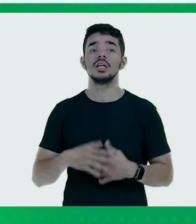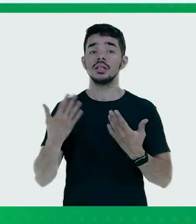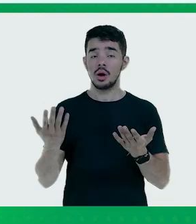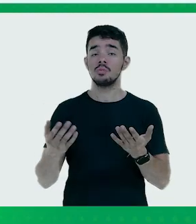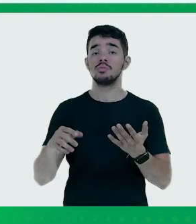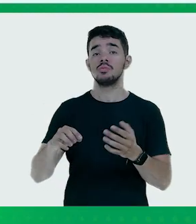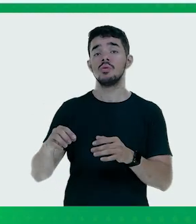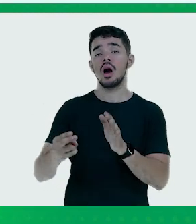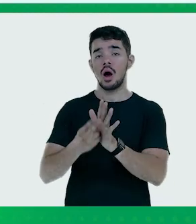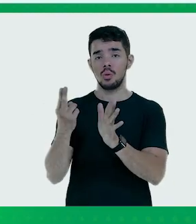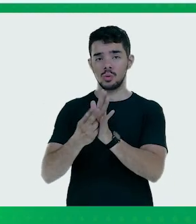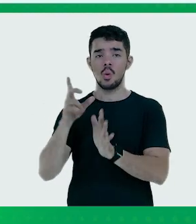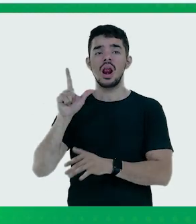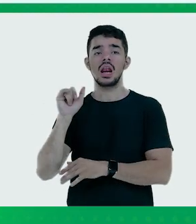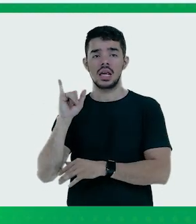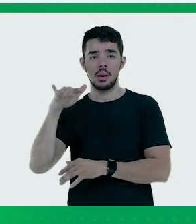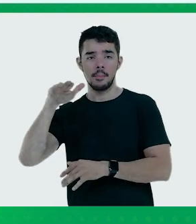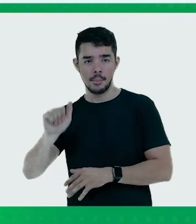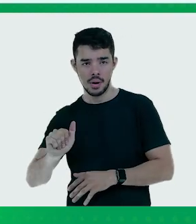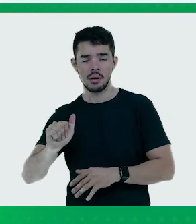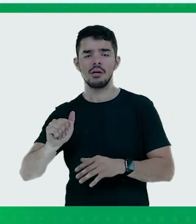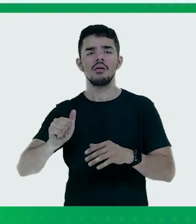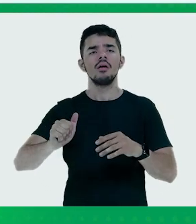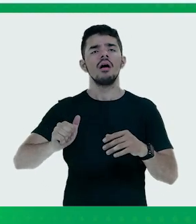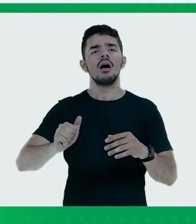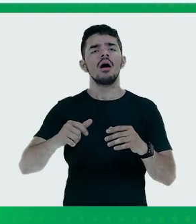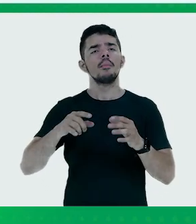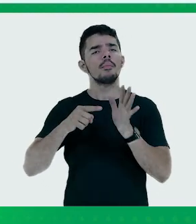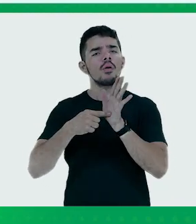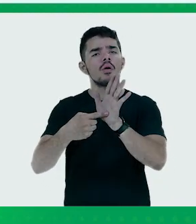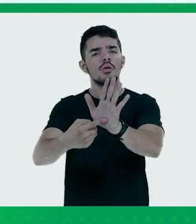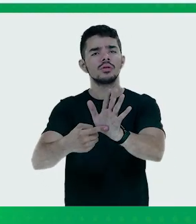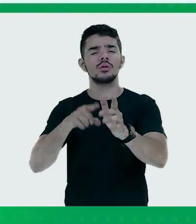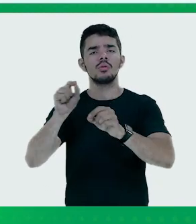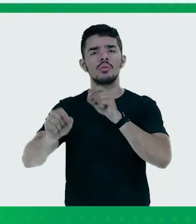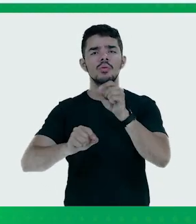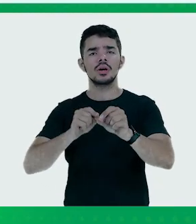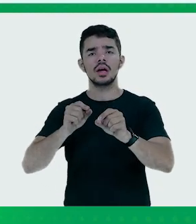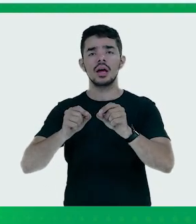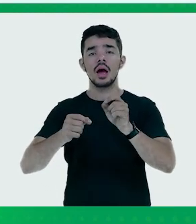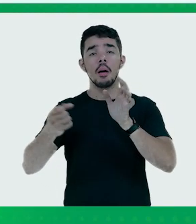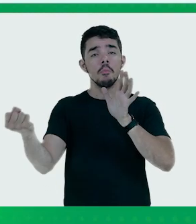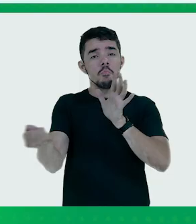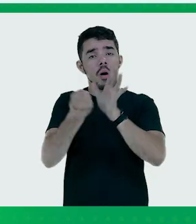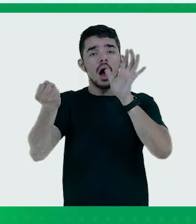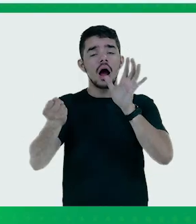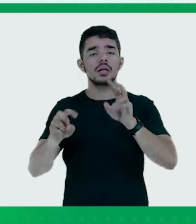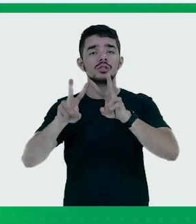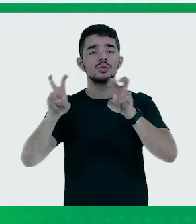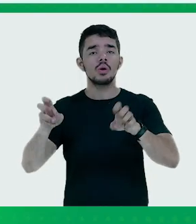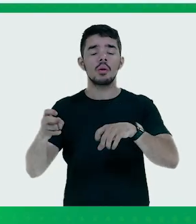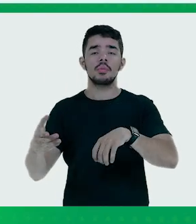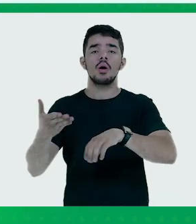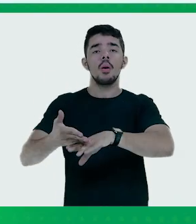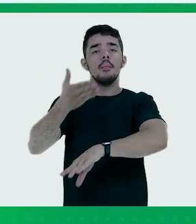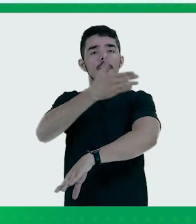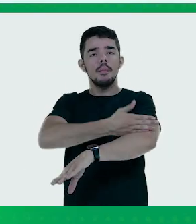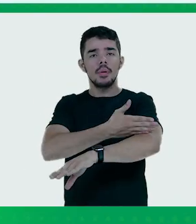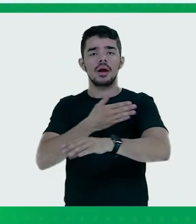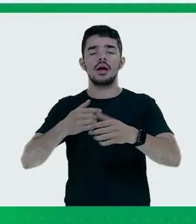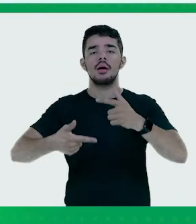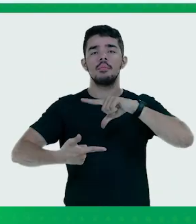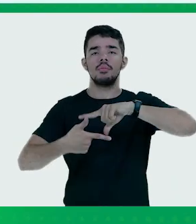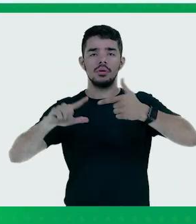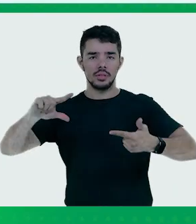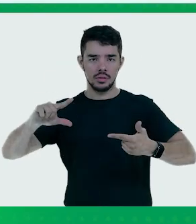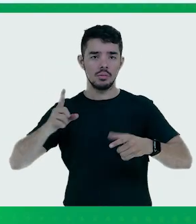Lima Barreto expressa um traço marcante do pré-modernismo, pois... Aí vamos ler o